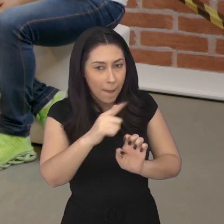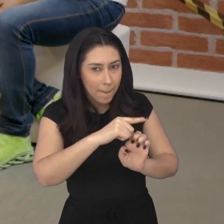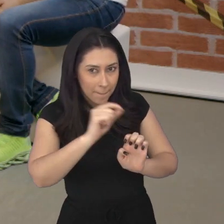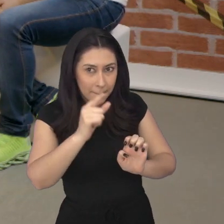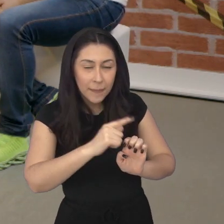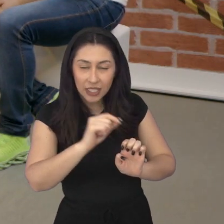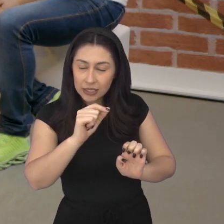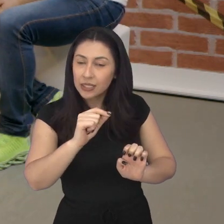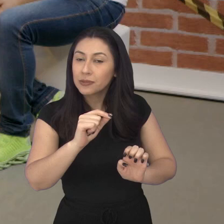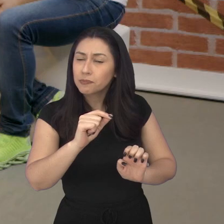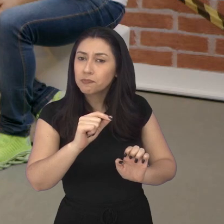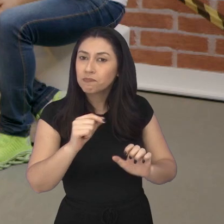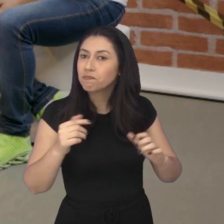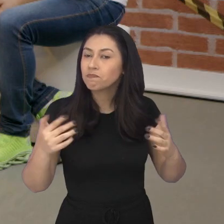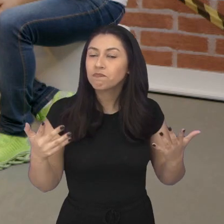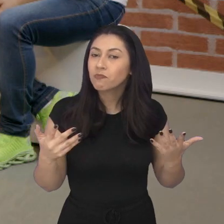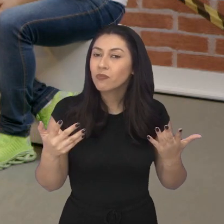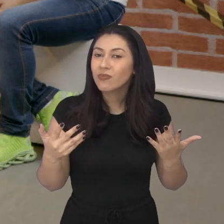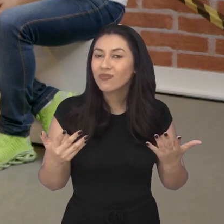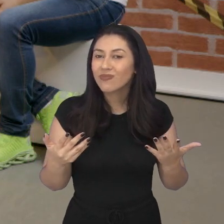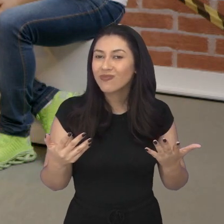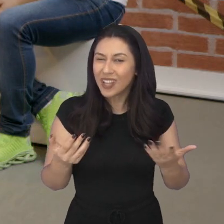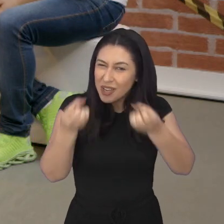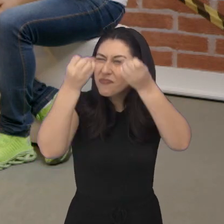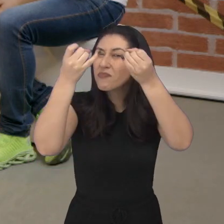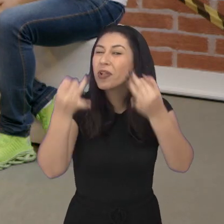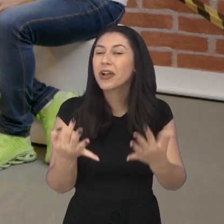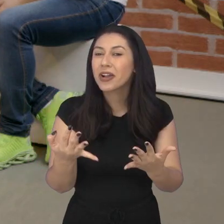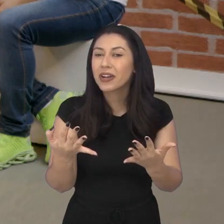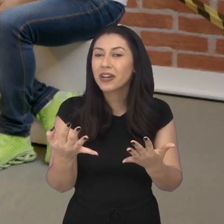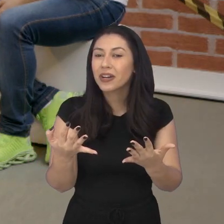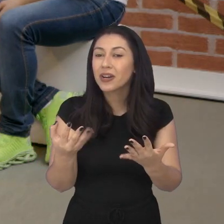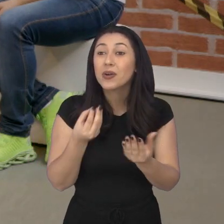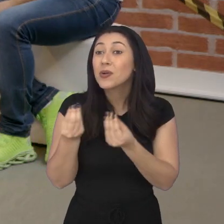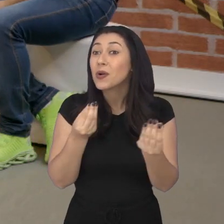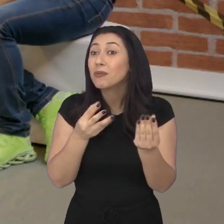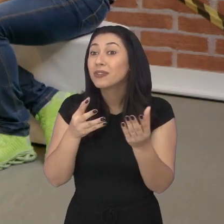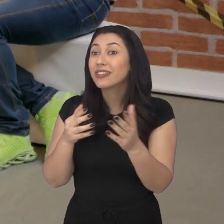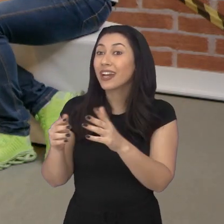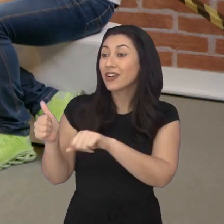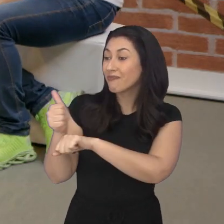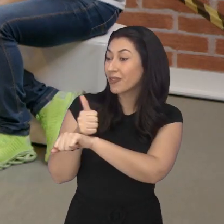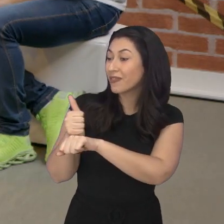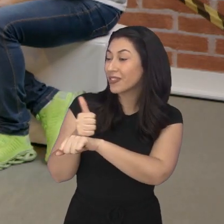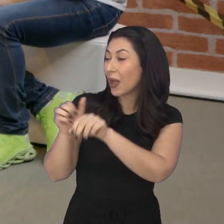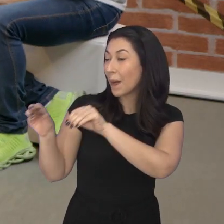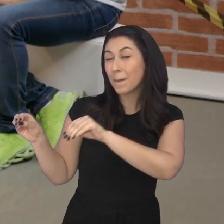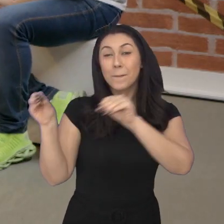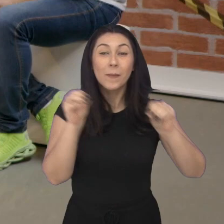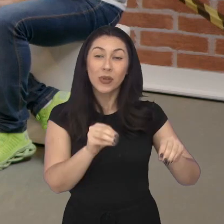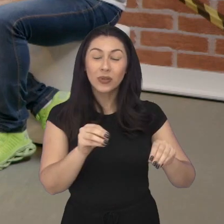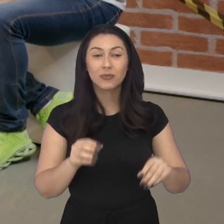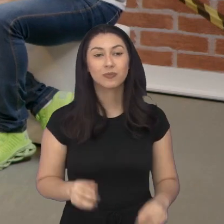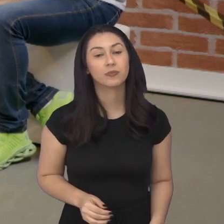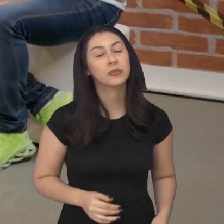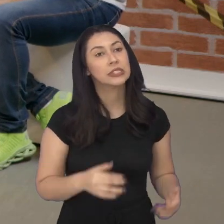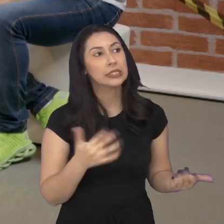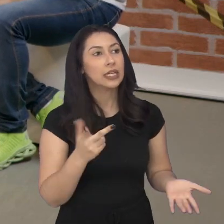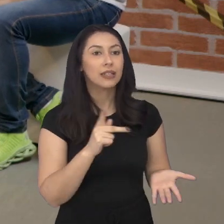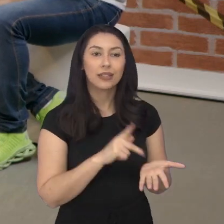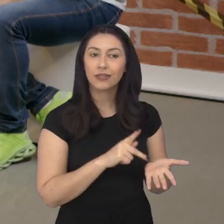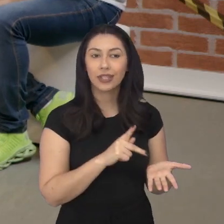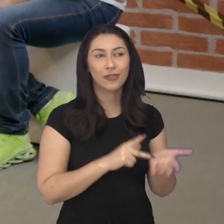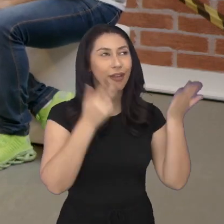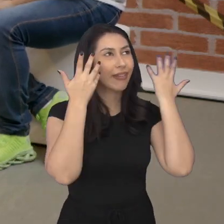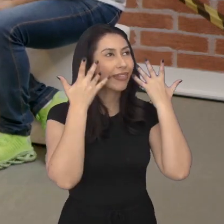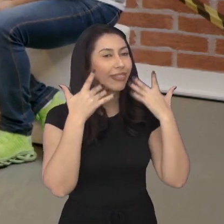empresarial. Queria que você falasse um pouco dessa transição de carreira, essa transição de carreira, exatamente. Na verdade, foi muito